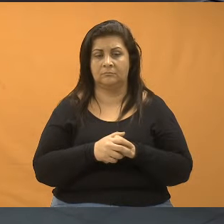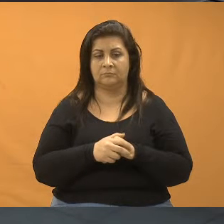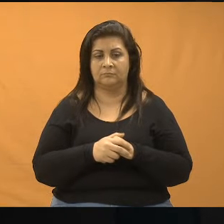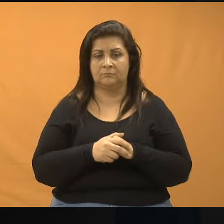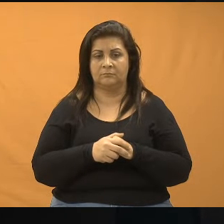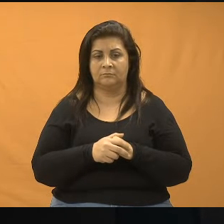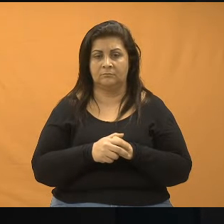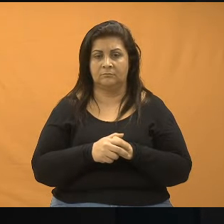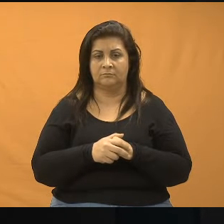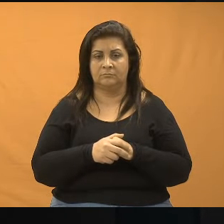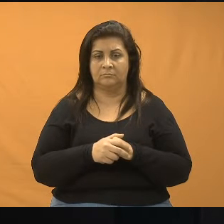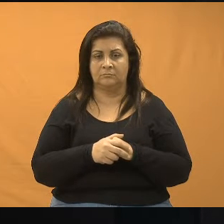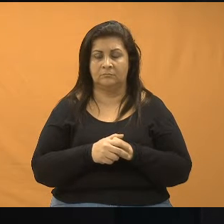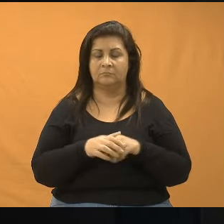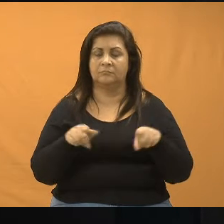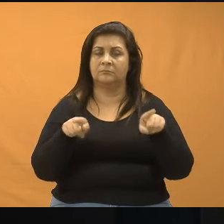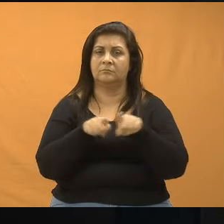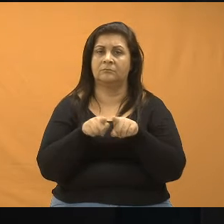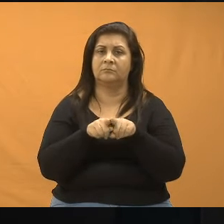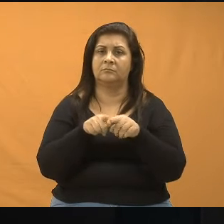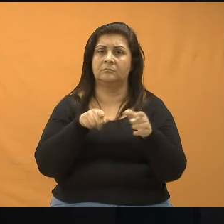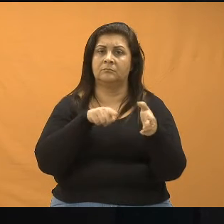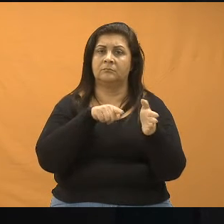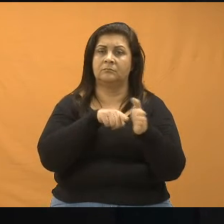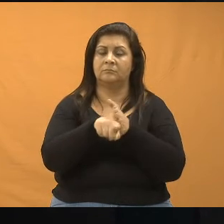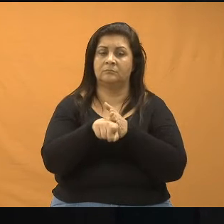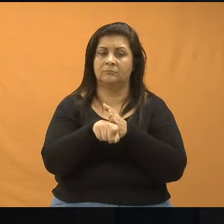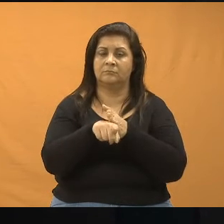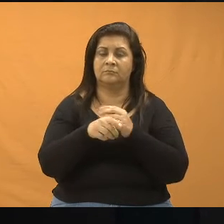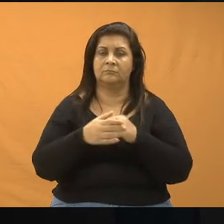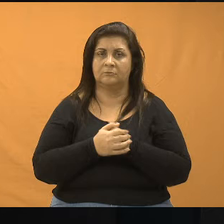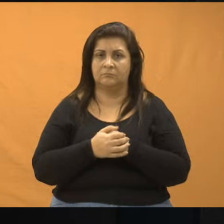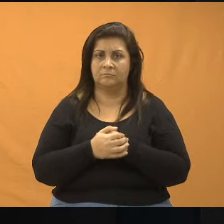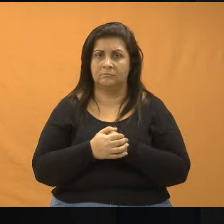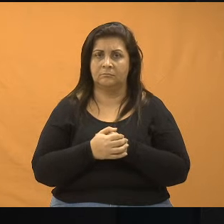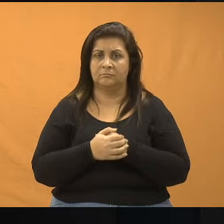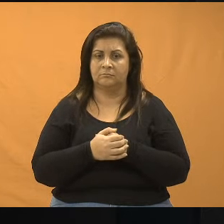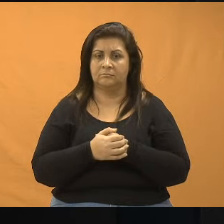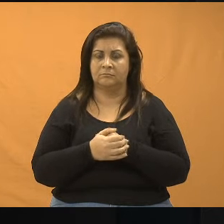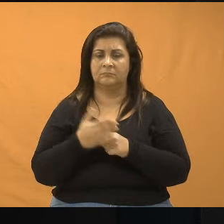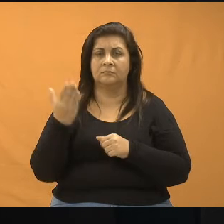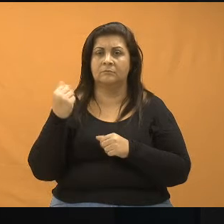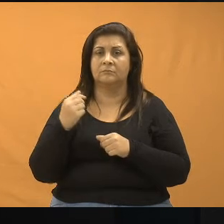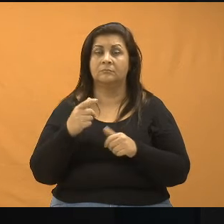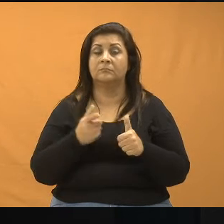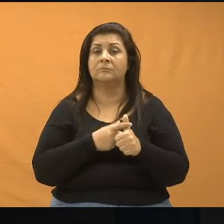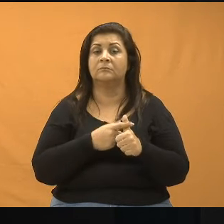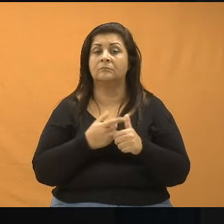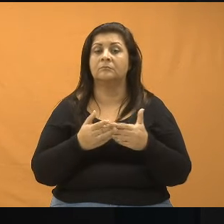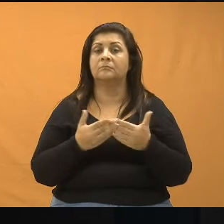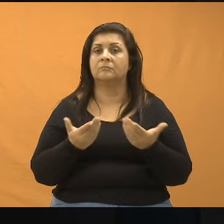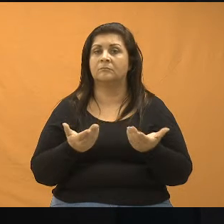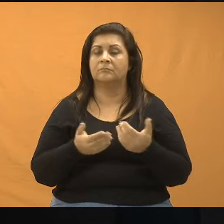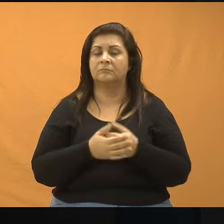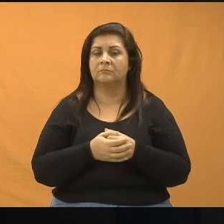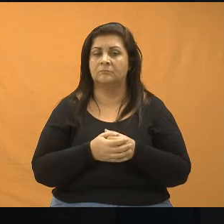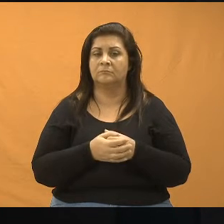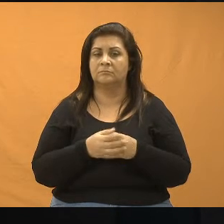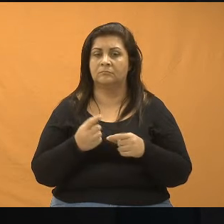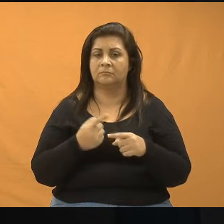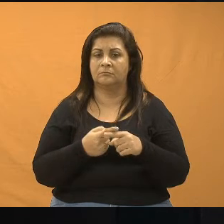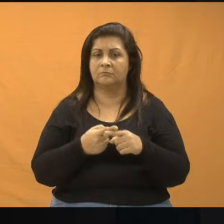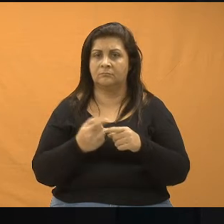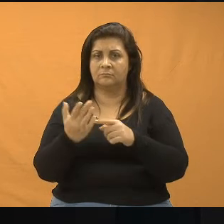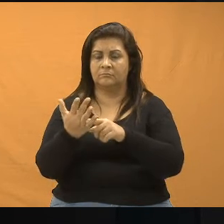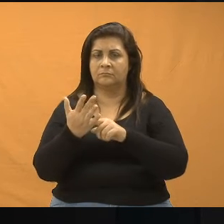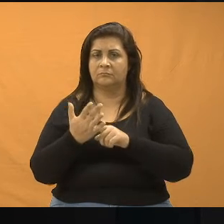isso que eu fiz questão também de perguntar quando nós assumimos a prefeitura, qual era o valor da dívida, porque pelo que o Celso passou, então,